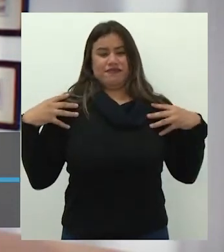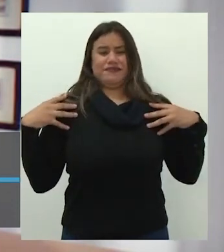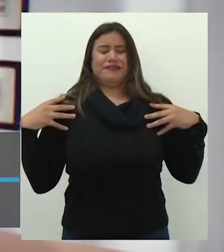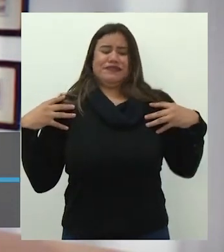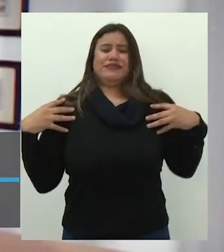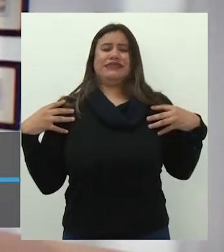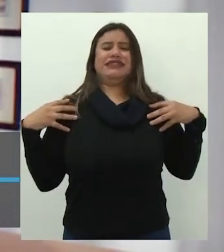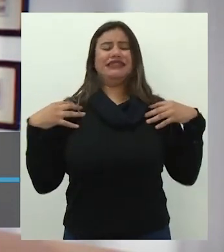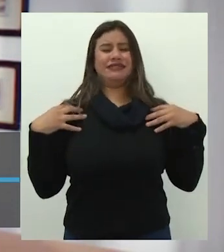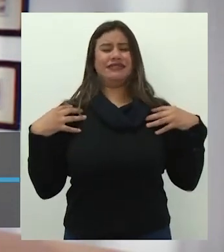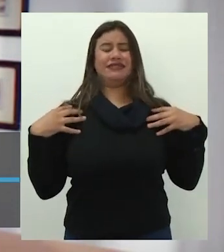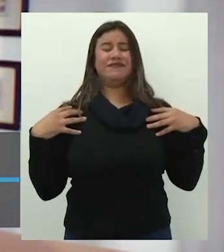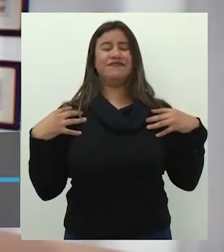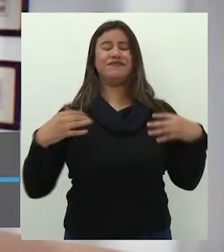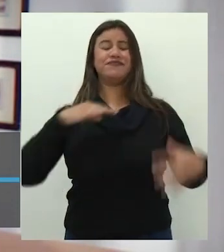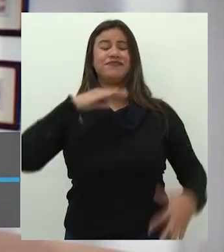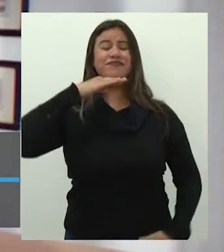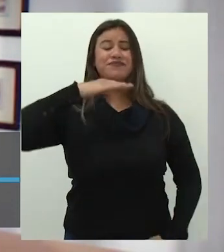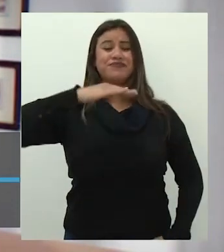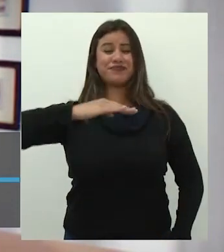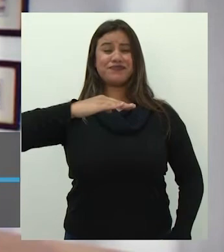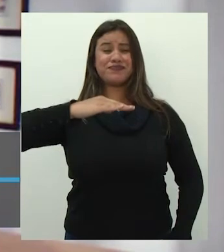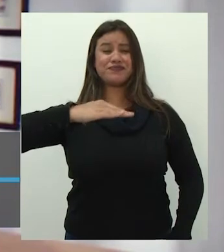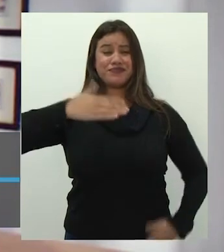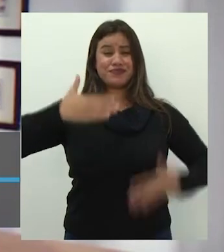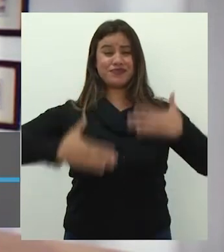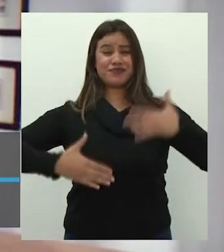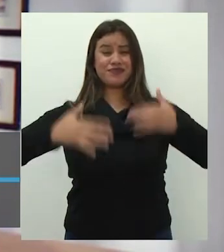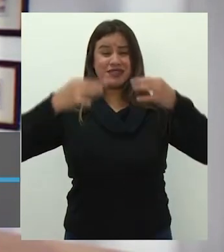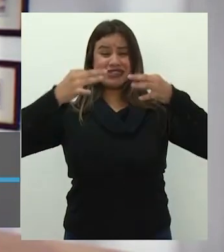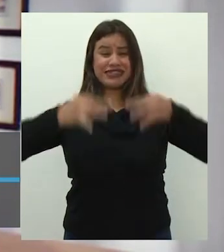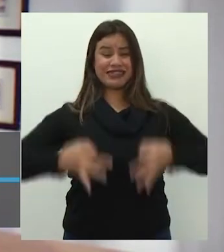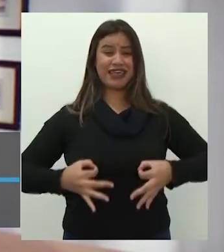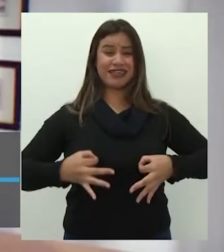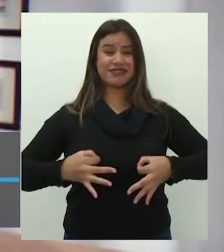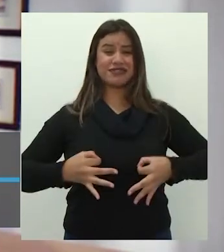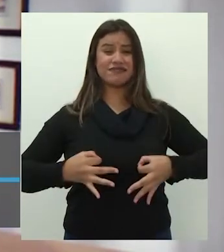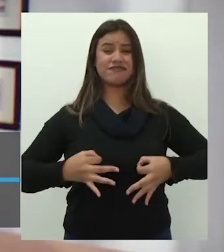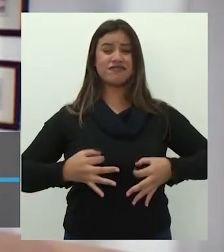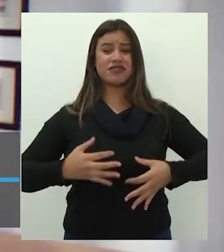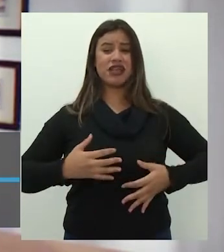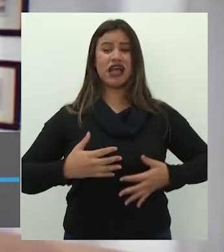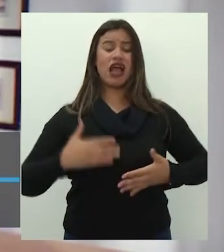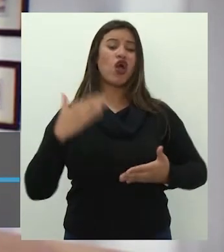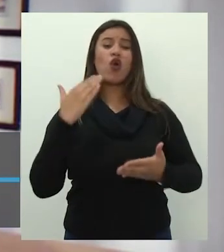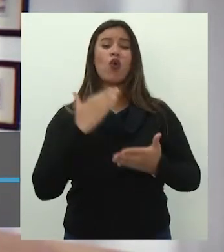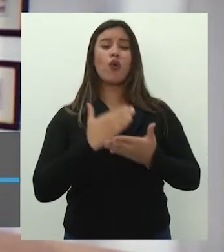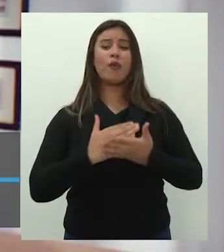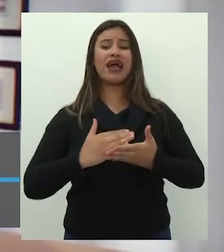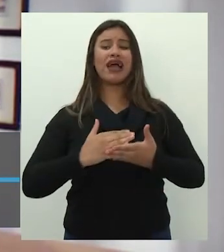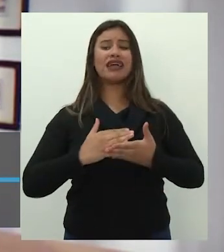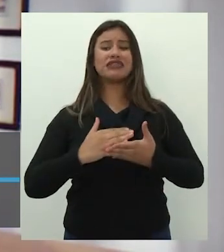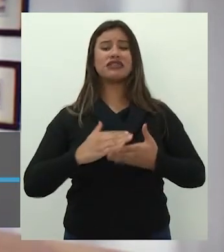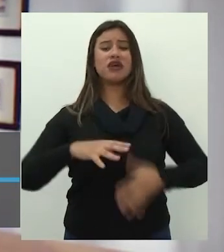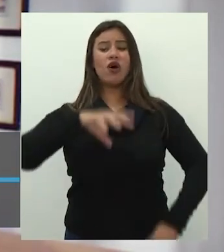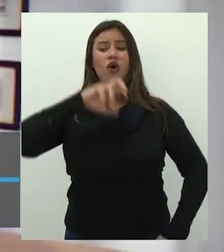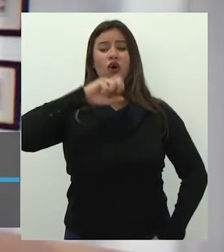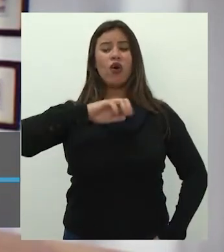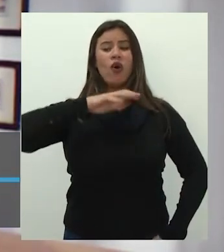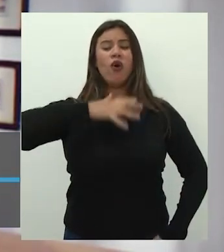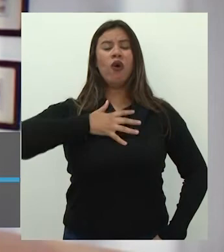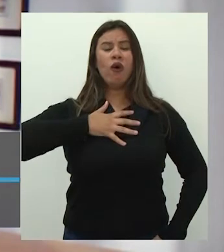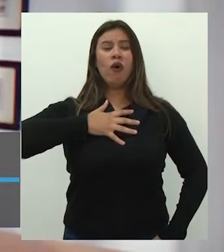posição completamente certinha, né, correta, isso chega a dar até falta de ar,